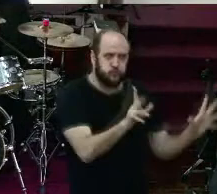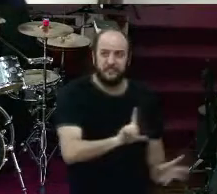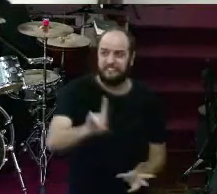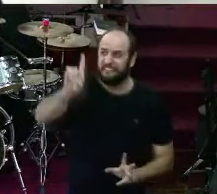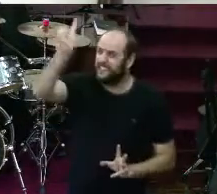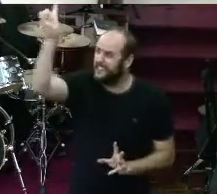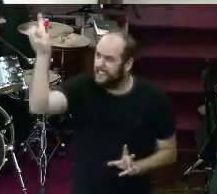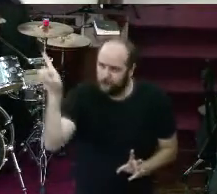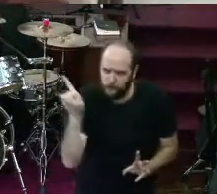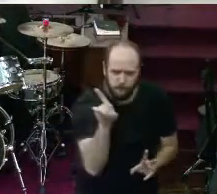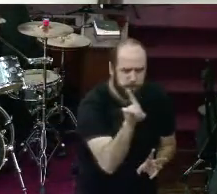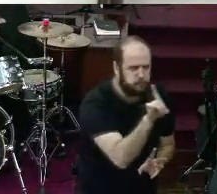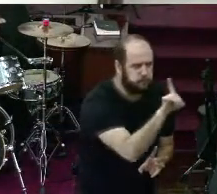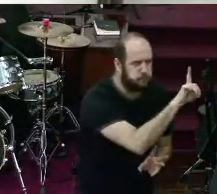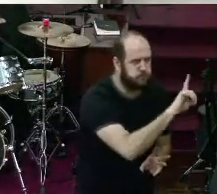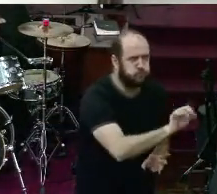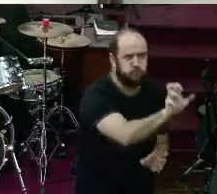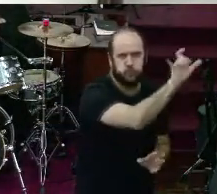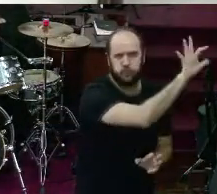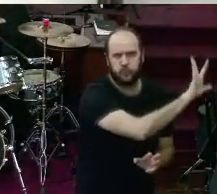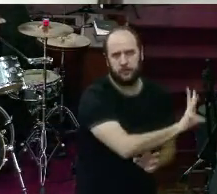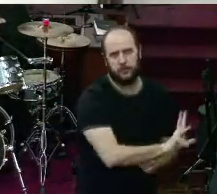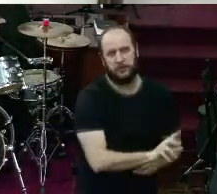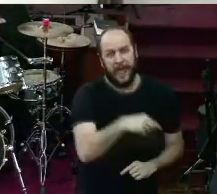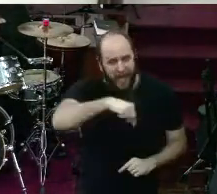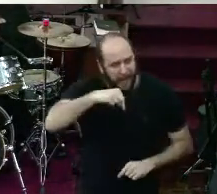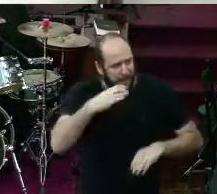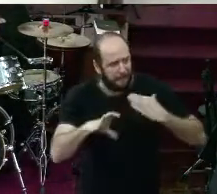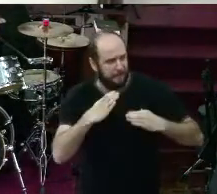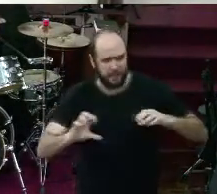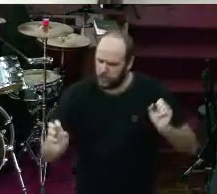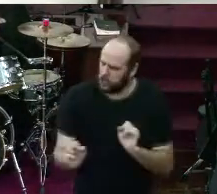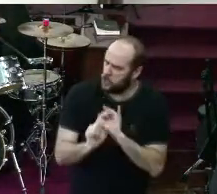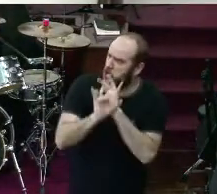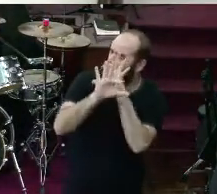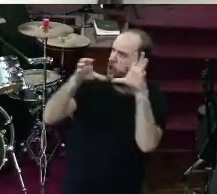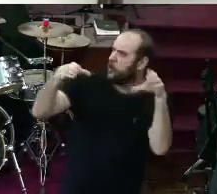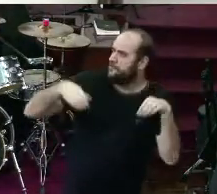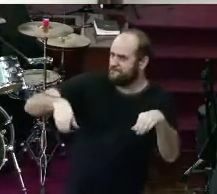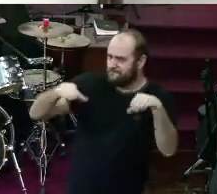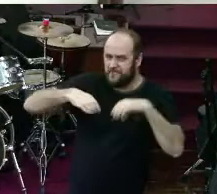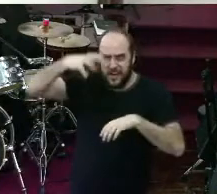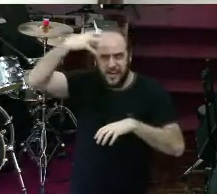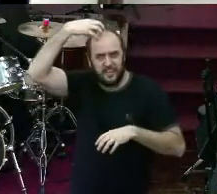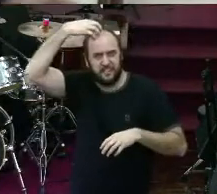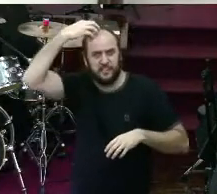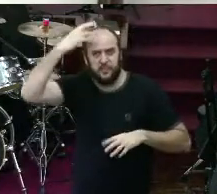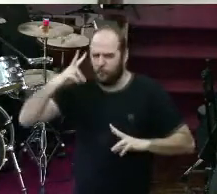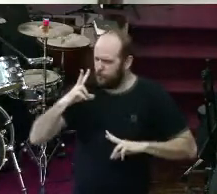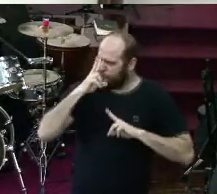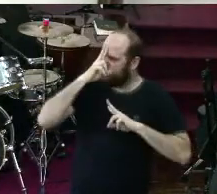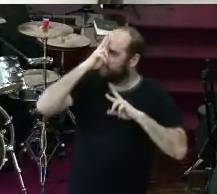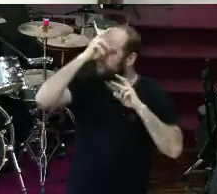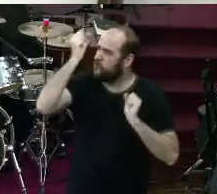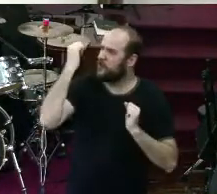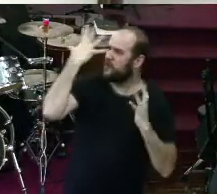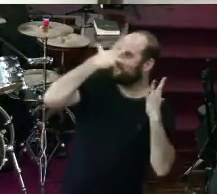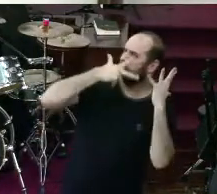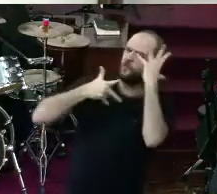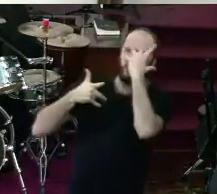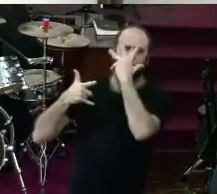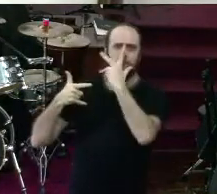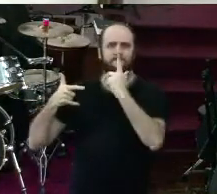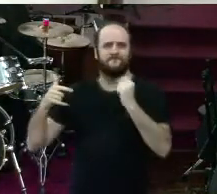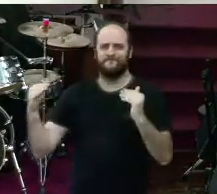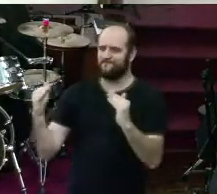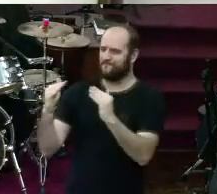Nós cantamos: glória e majestade estão diante dele, força e formosura no seu santuário.